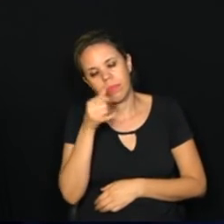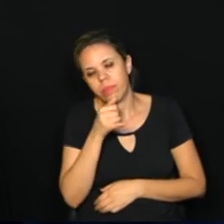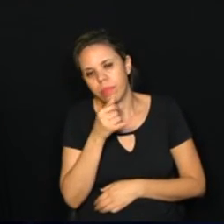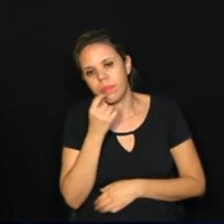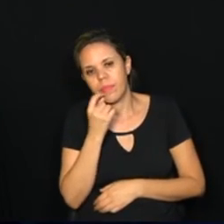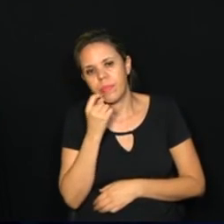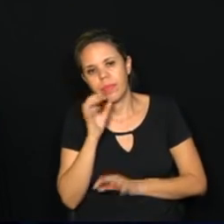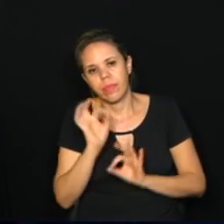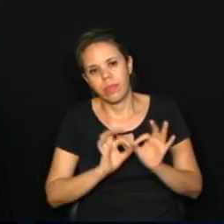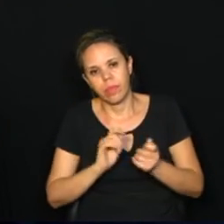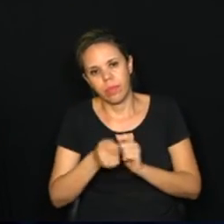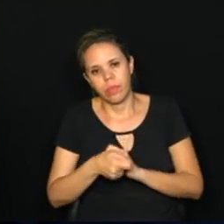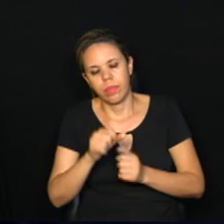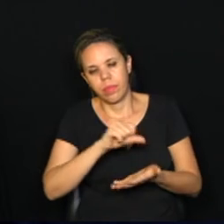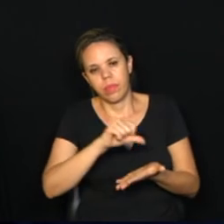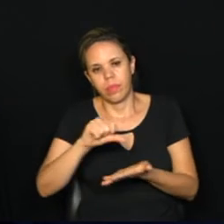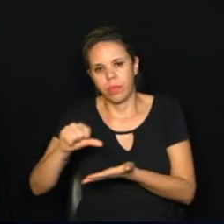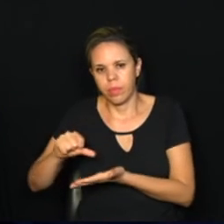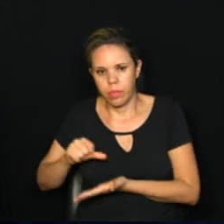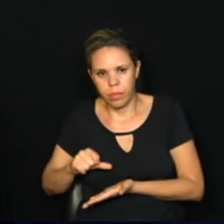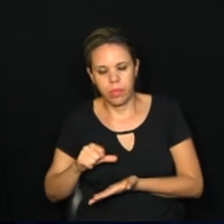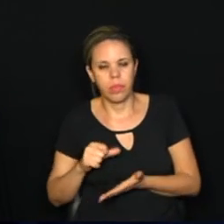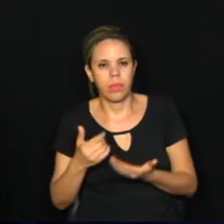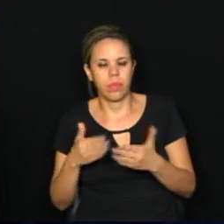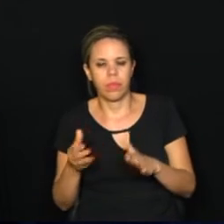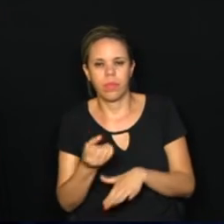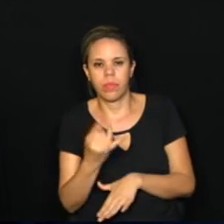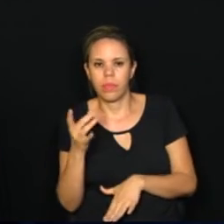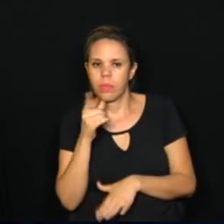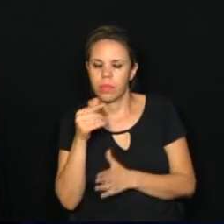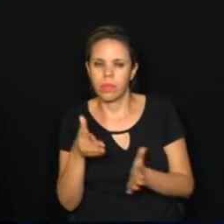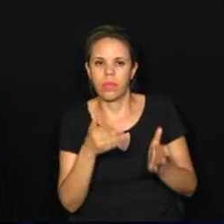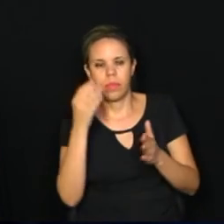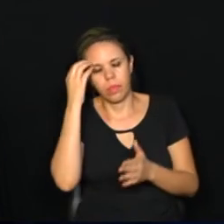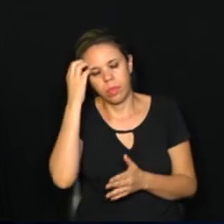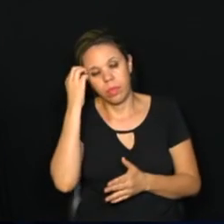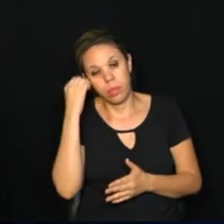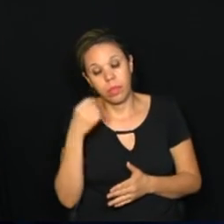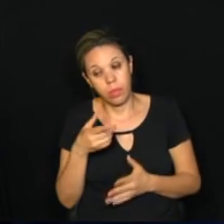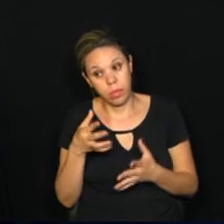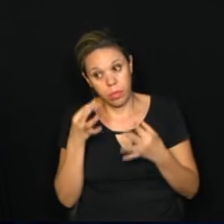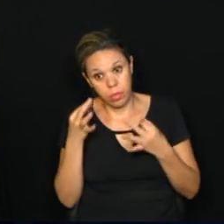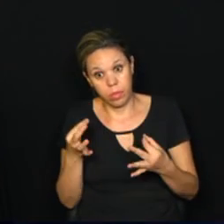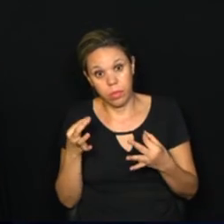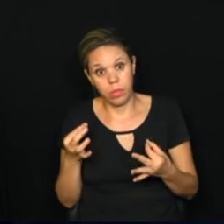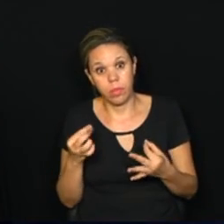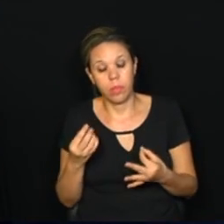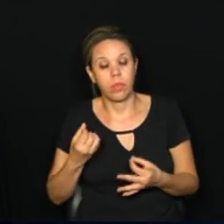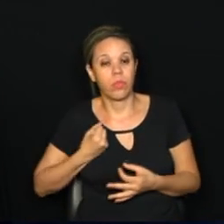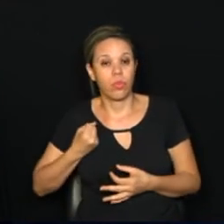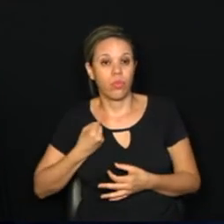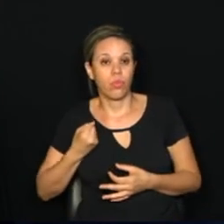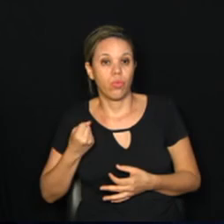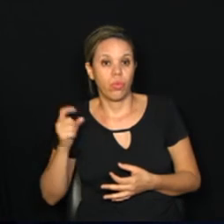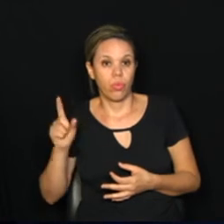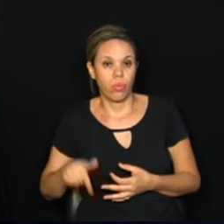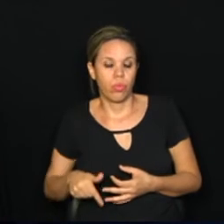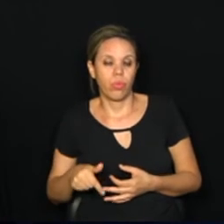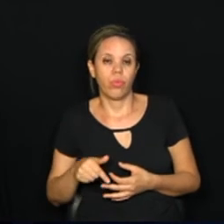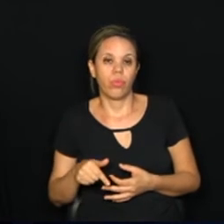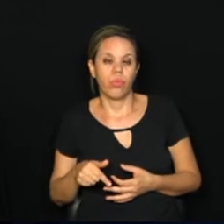do planejamento regional de disponibilidade hídrica, a gente observa pelos números de que as